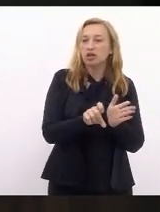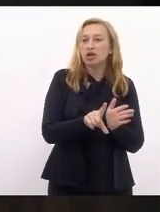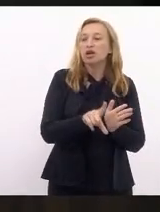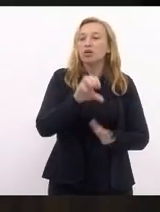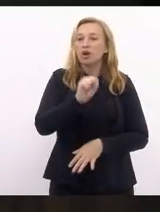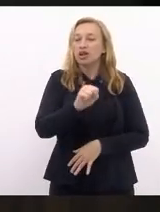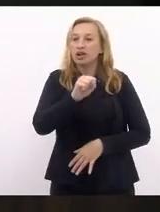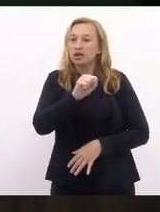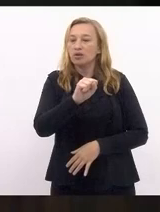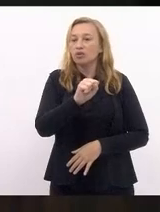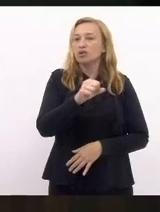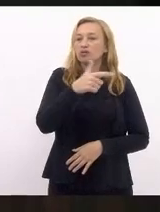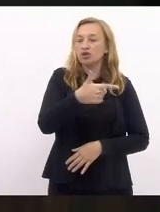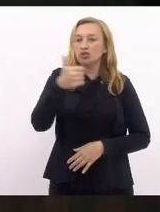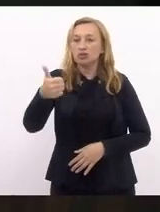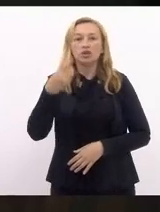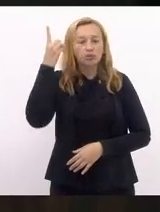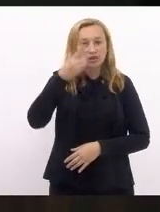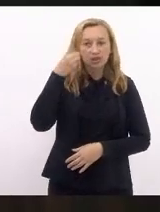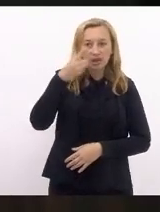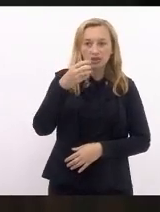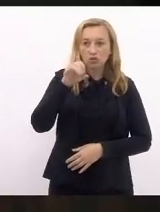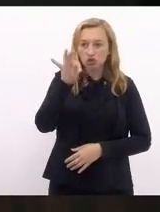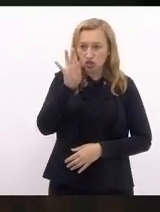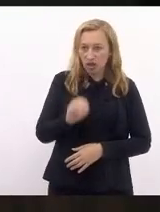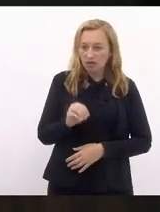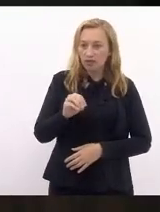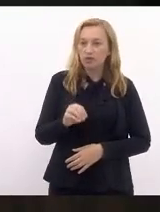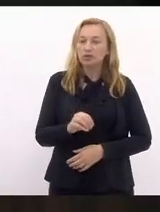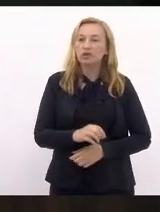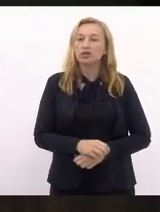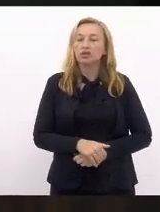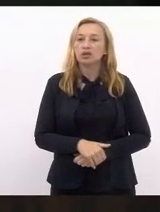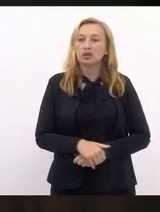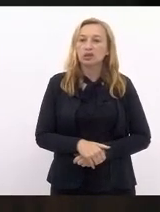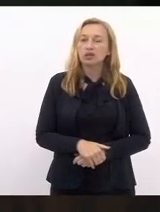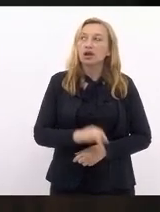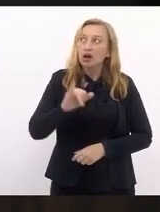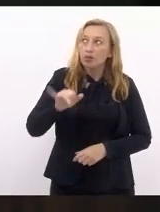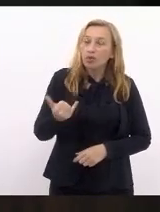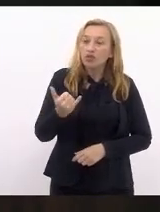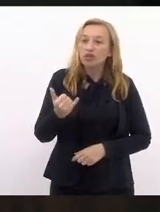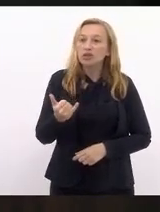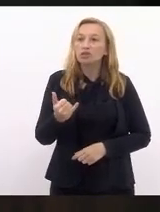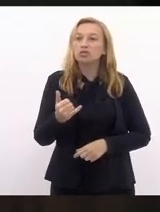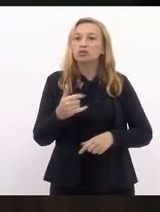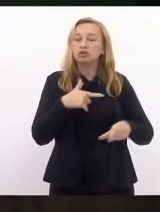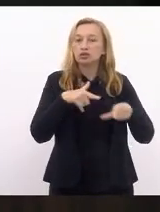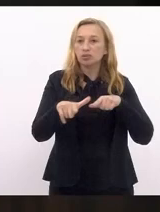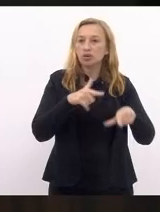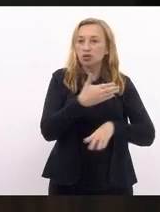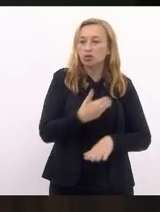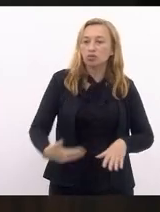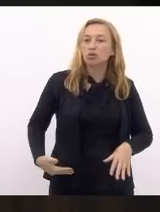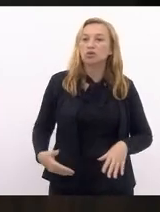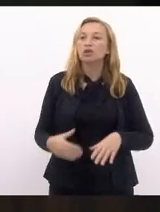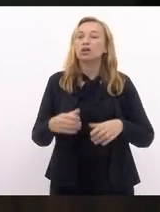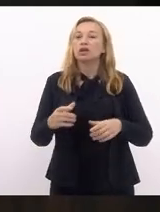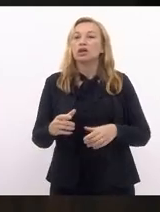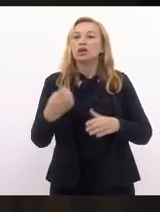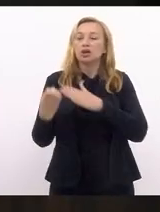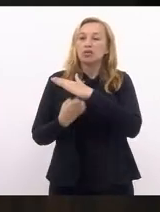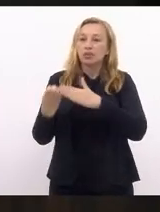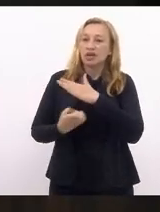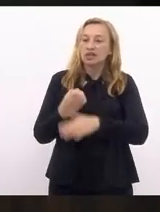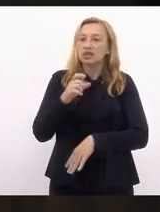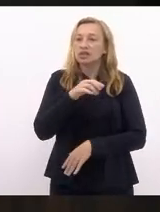48/94 ouvir 21 de autoria do deputado Gustavo Schmidt dispõe sobre o aproveitamento dos empregados públicos da Companhia Estadual de águas e esgotos